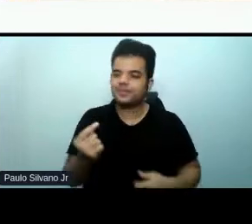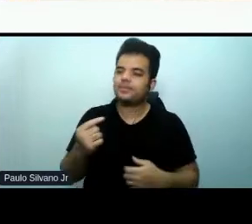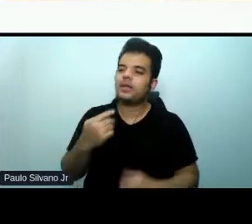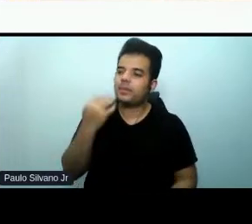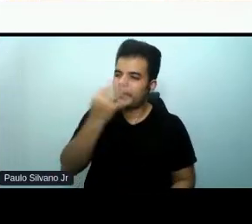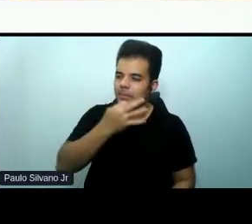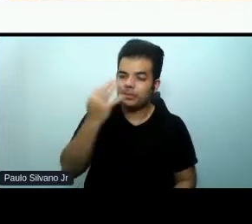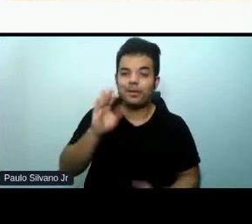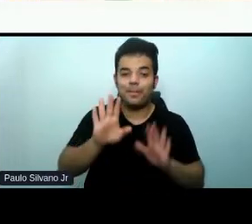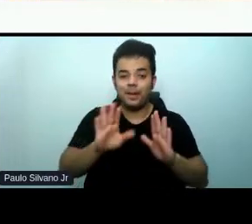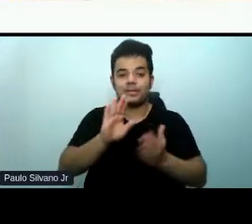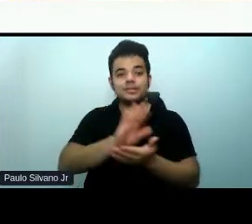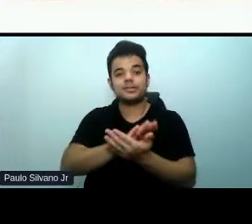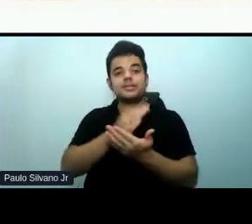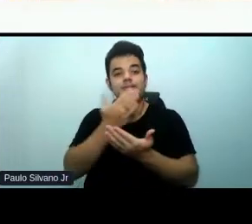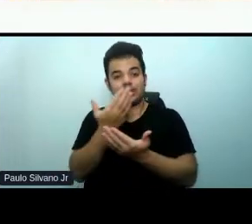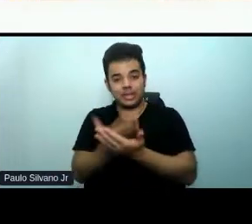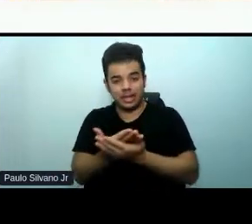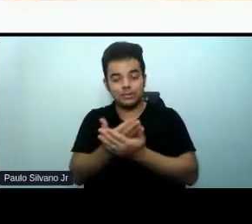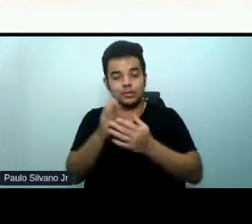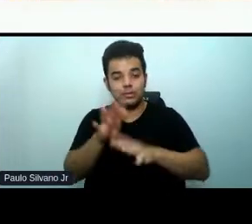os intérpretes, né,